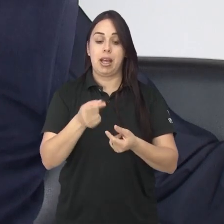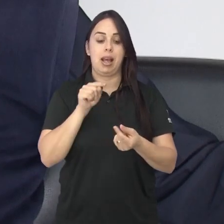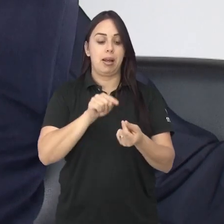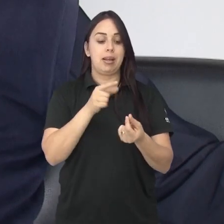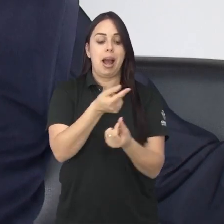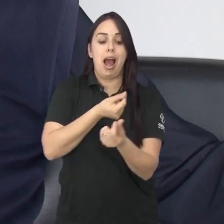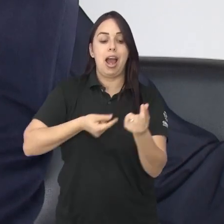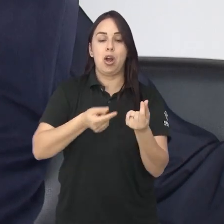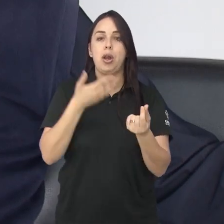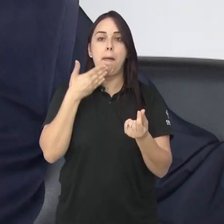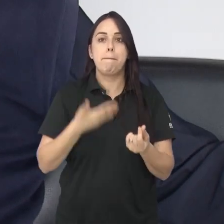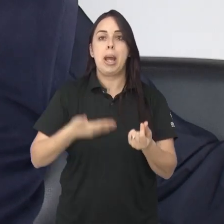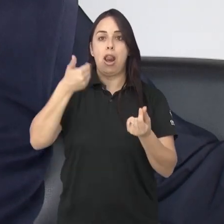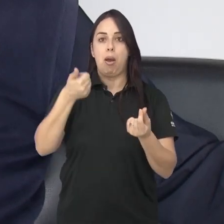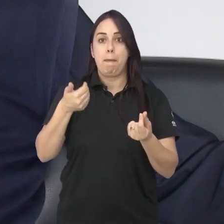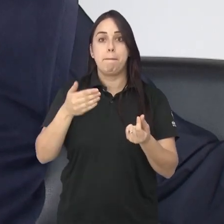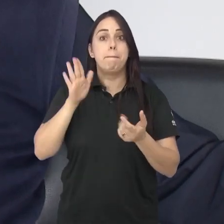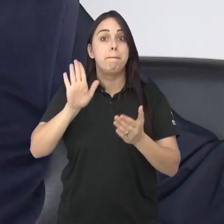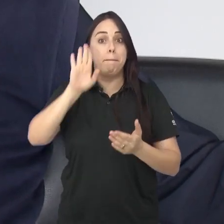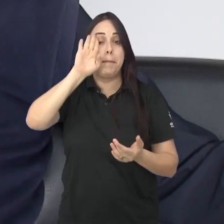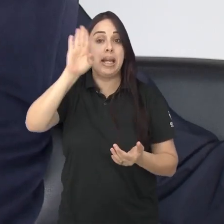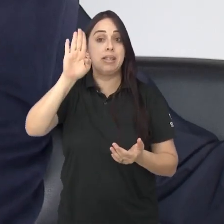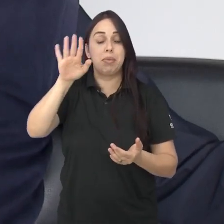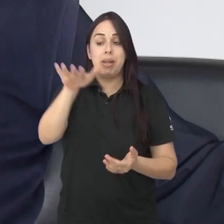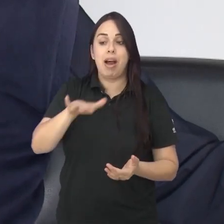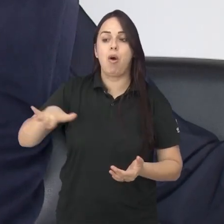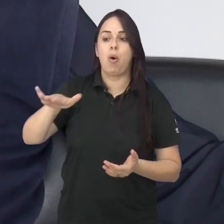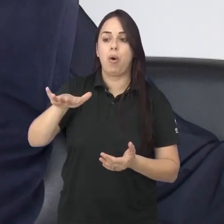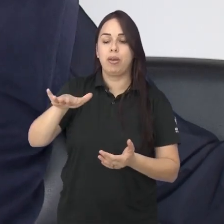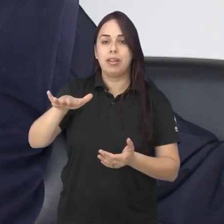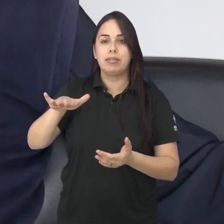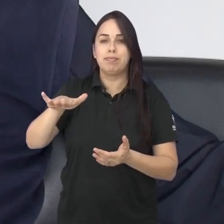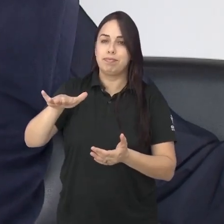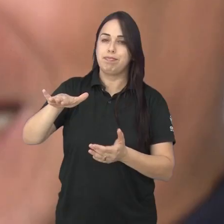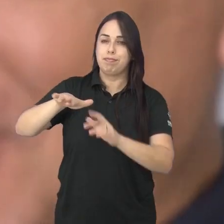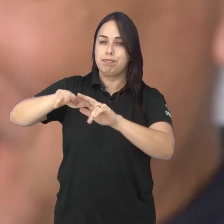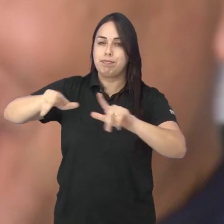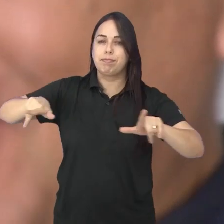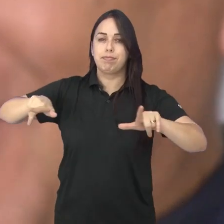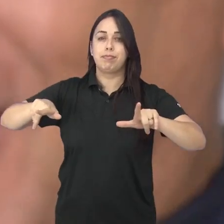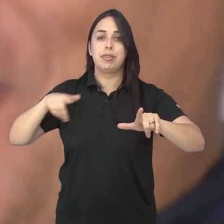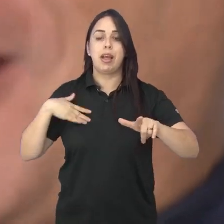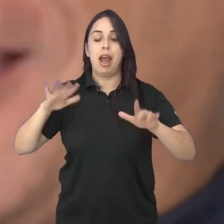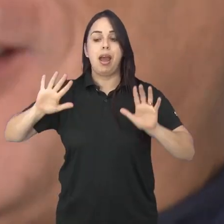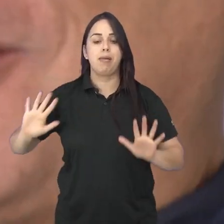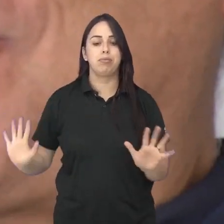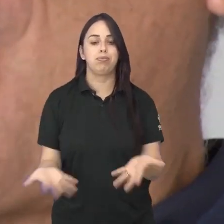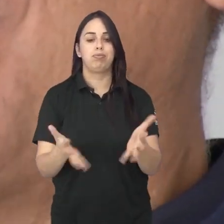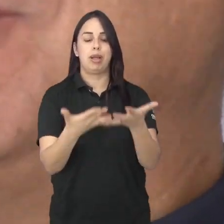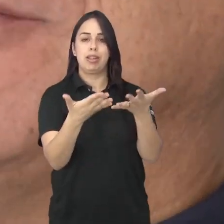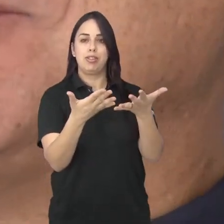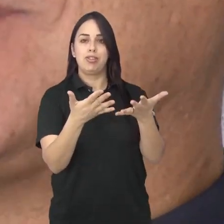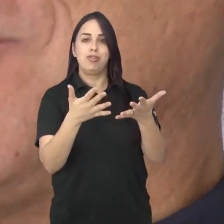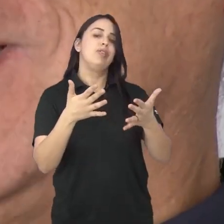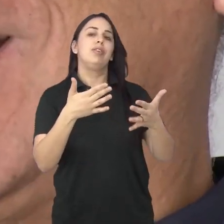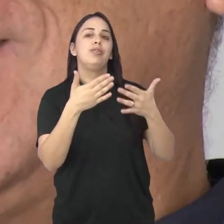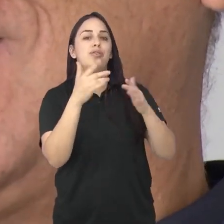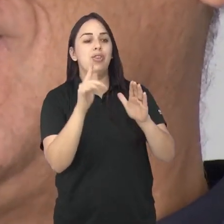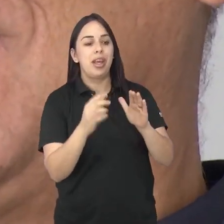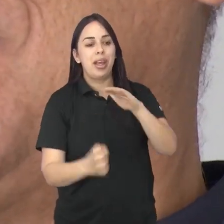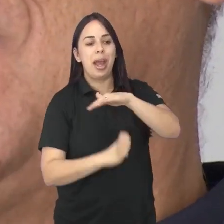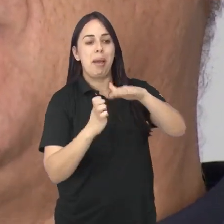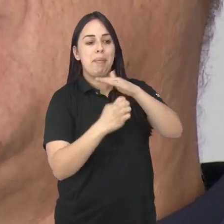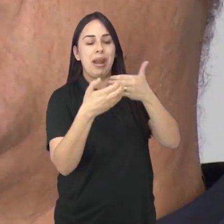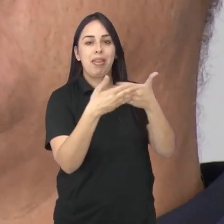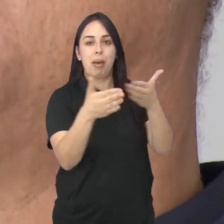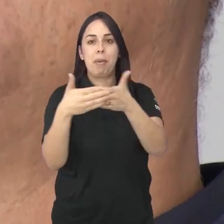melhora na economia do município, vivida principalmente pelo ramo de serviços, foi um dos motivos que impulsionaram a abertura de